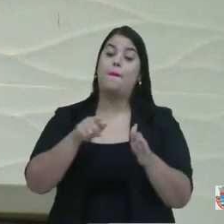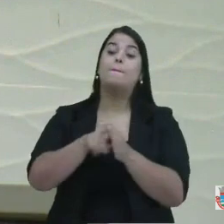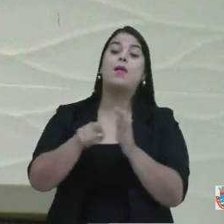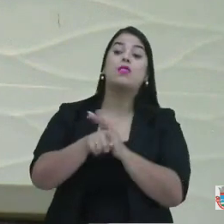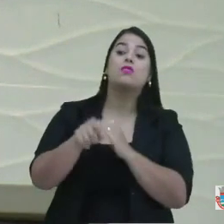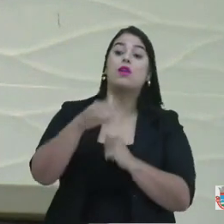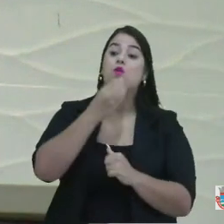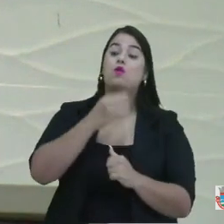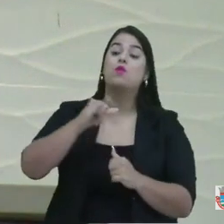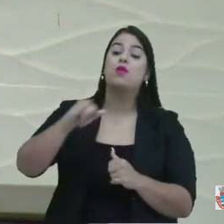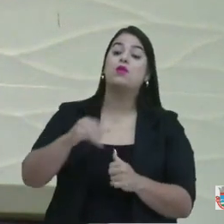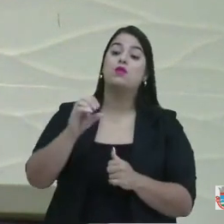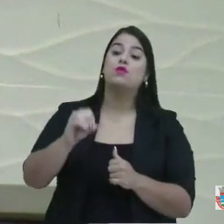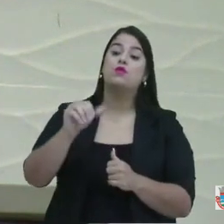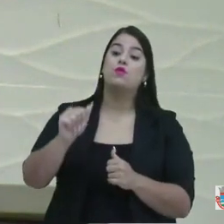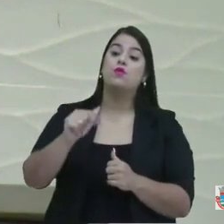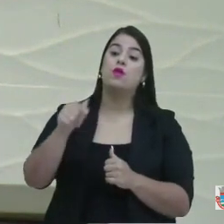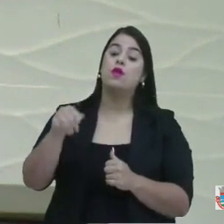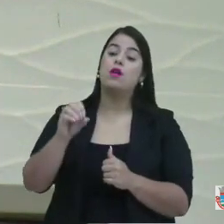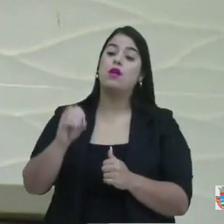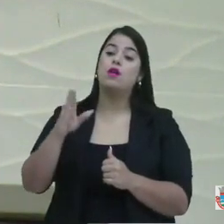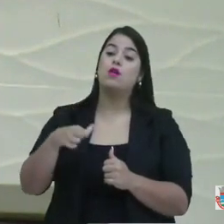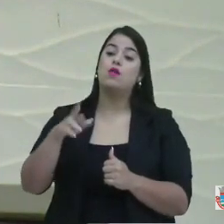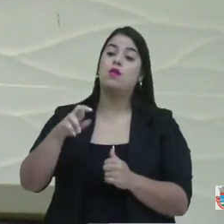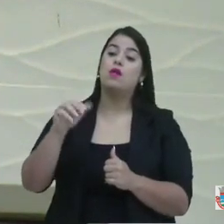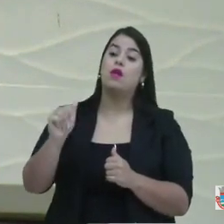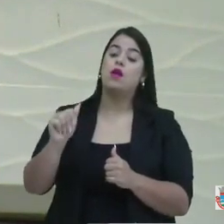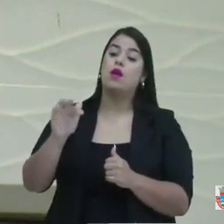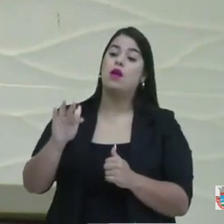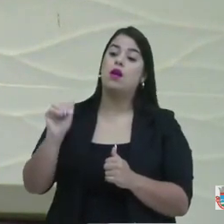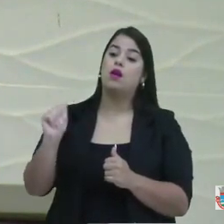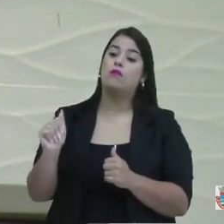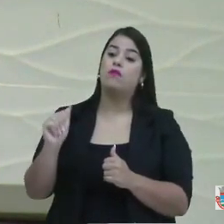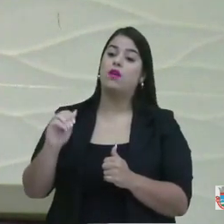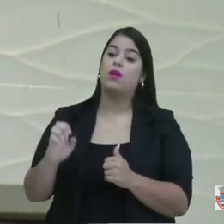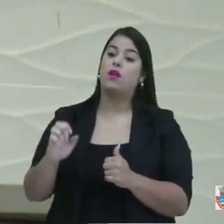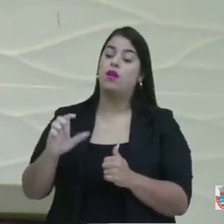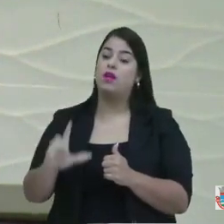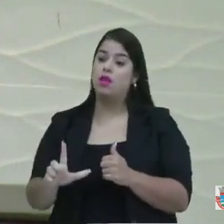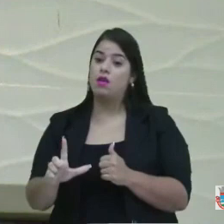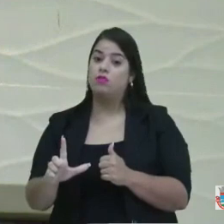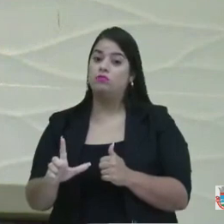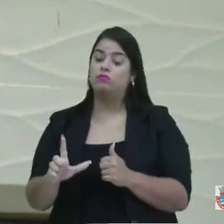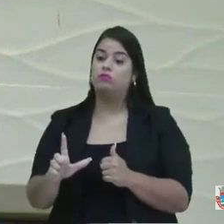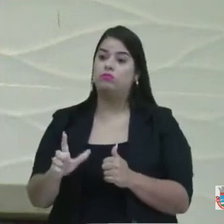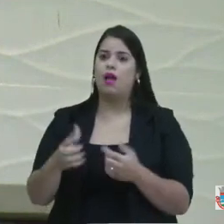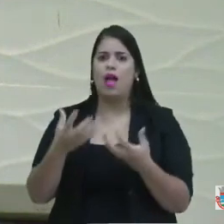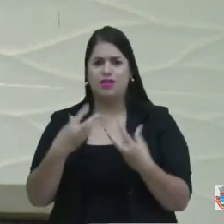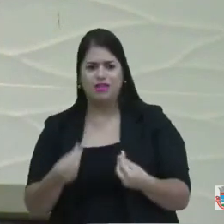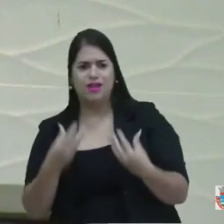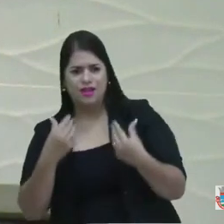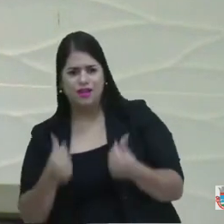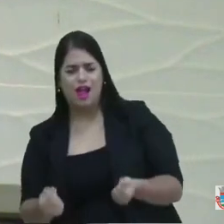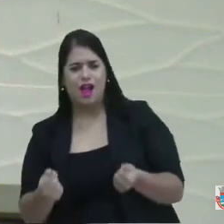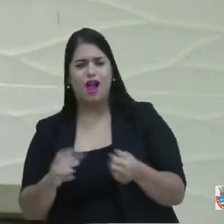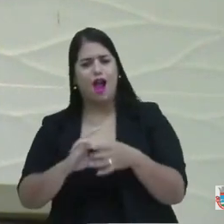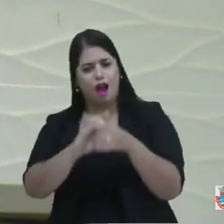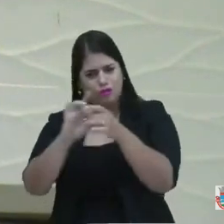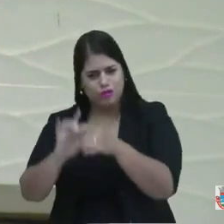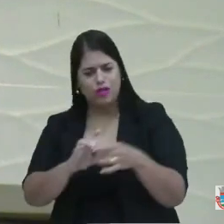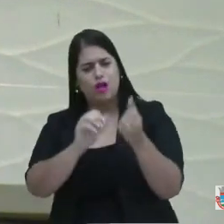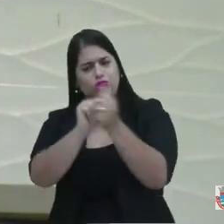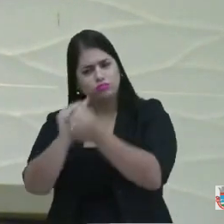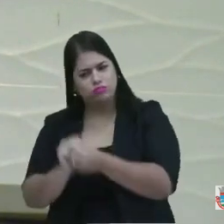se a Compesa aceitava. É uma parceria do município, é lógico. Município e estado é o público. É eles que